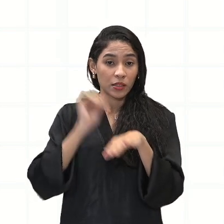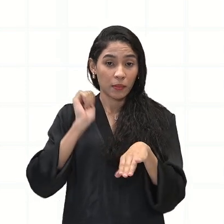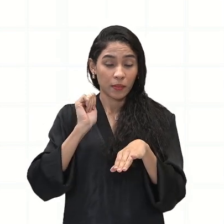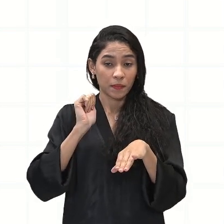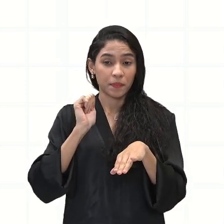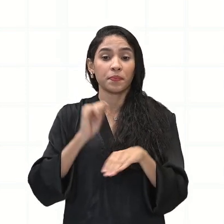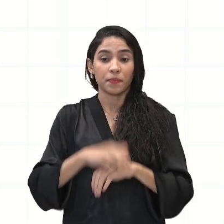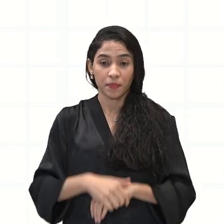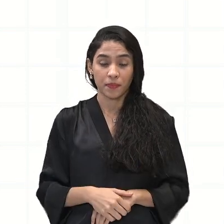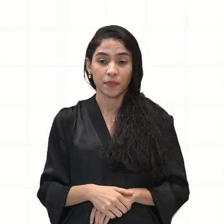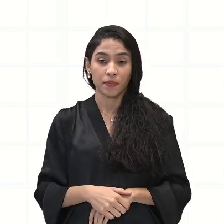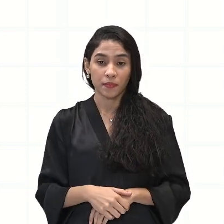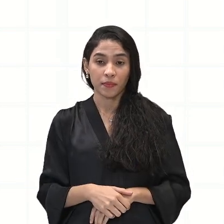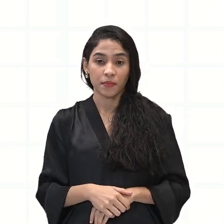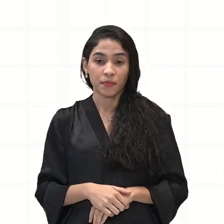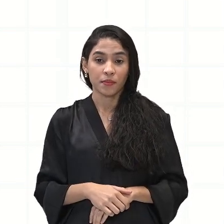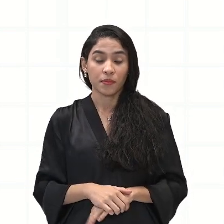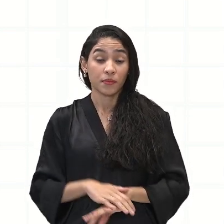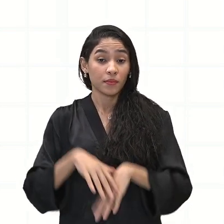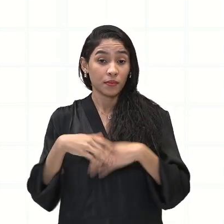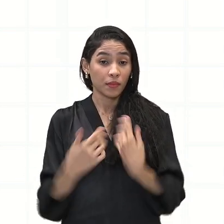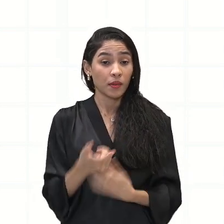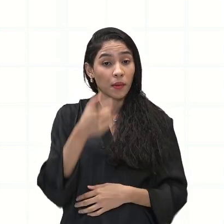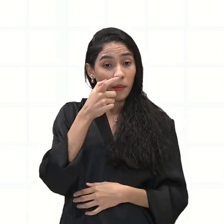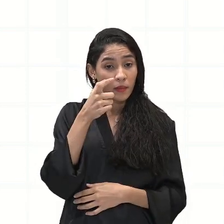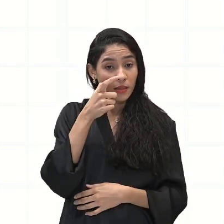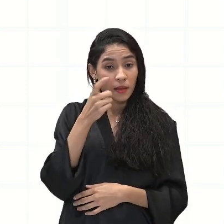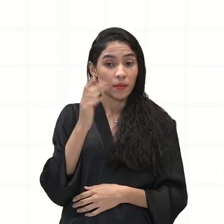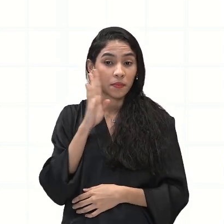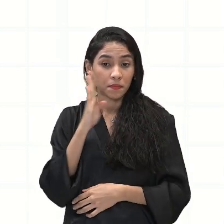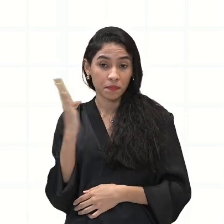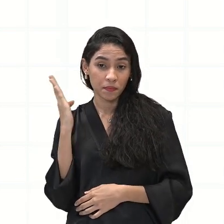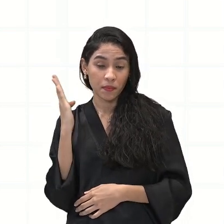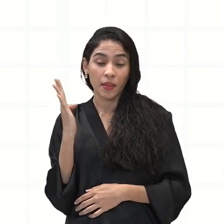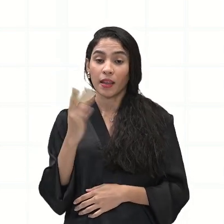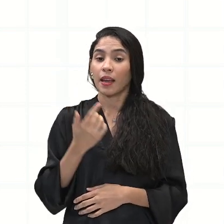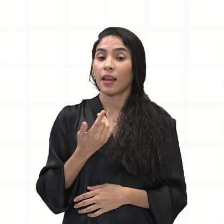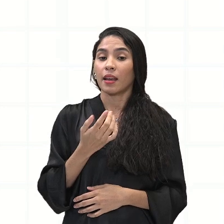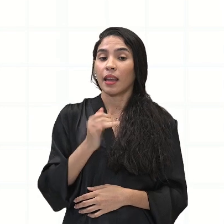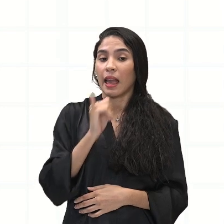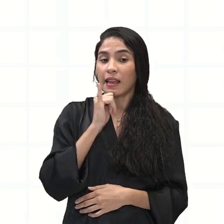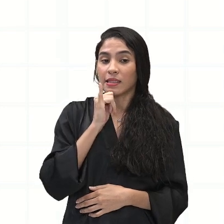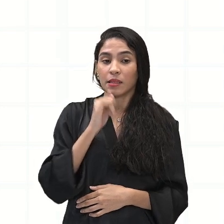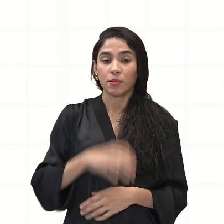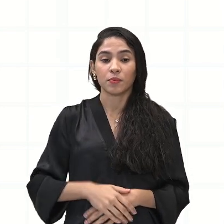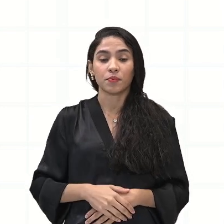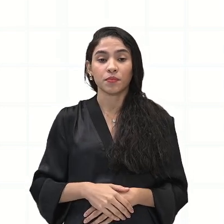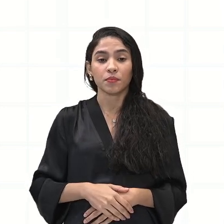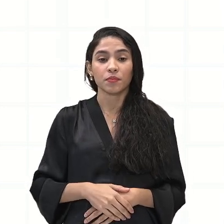invocar, né? Então, observem aqui esse exemplo na letra A.